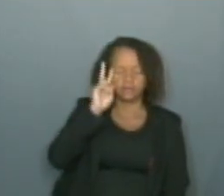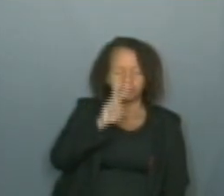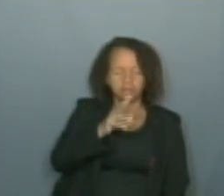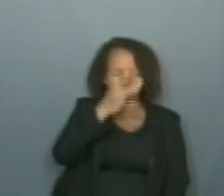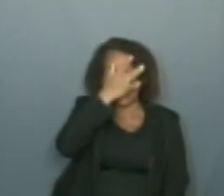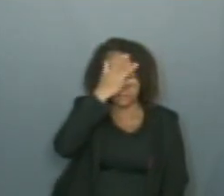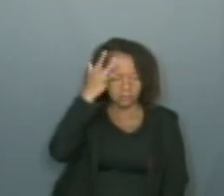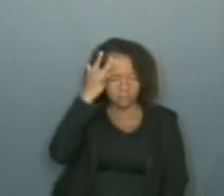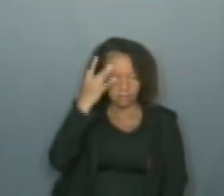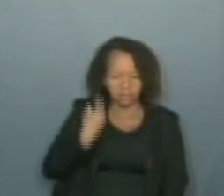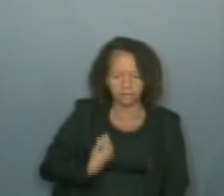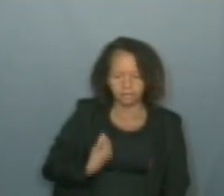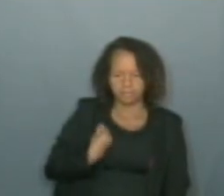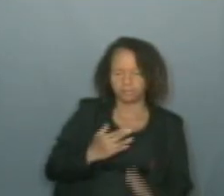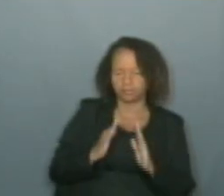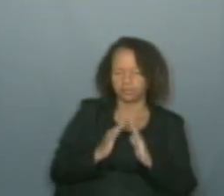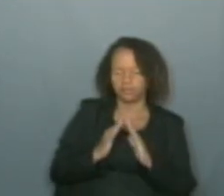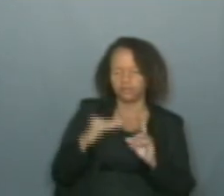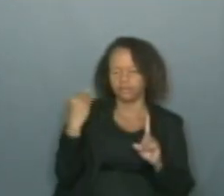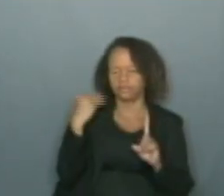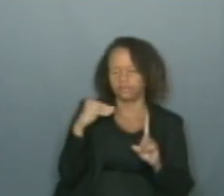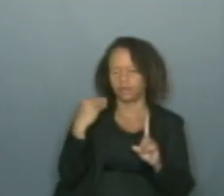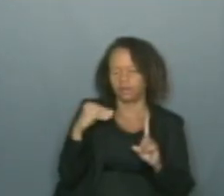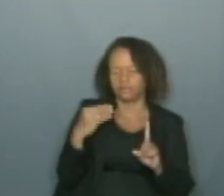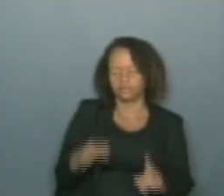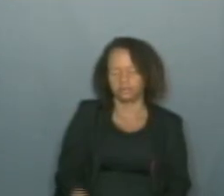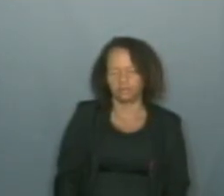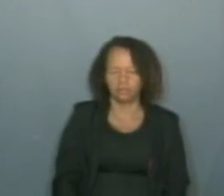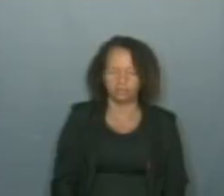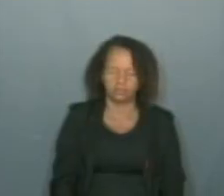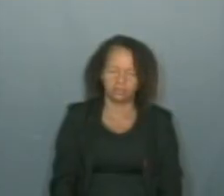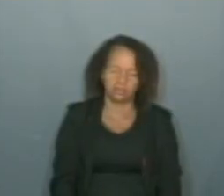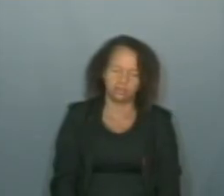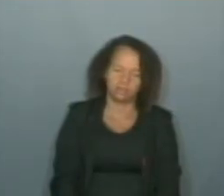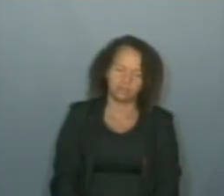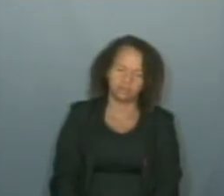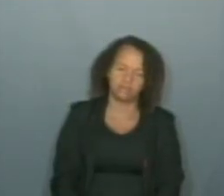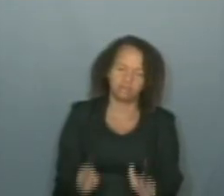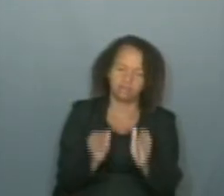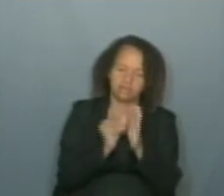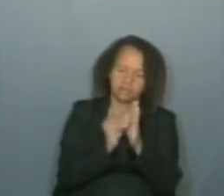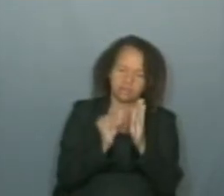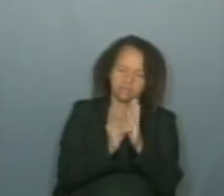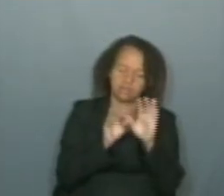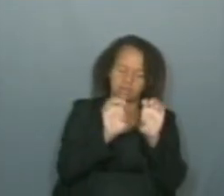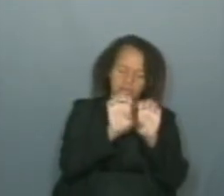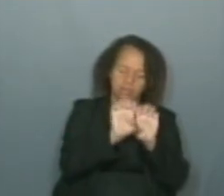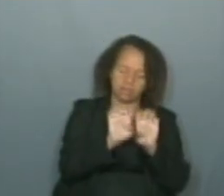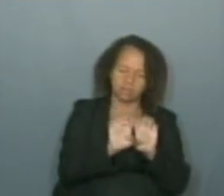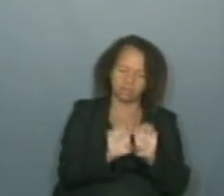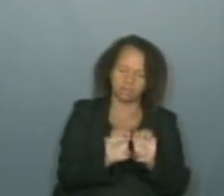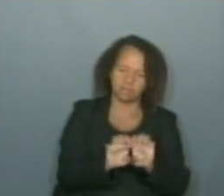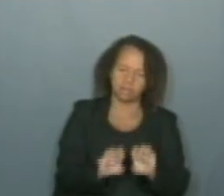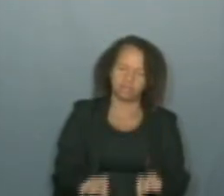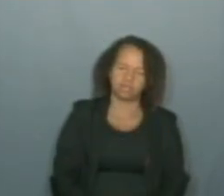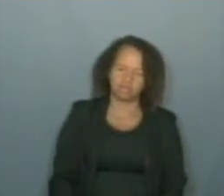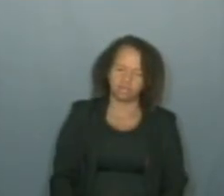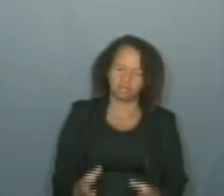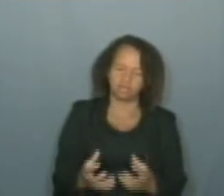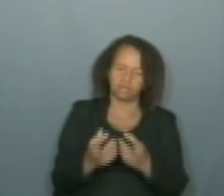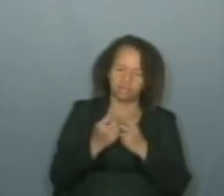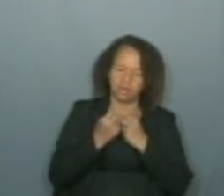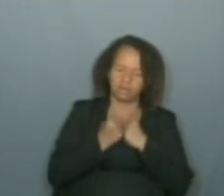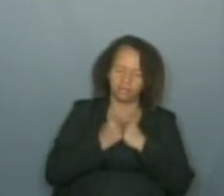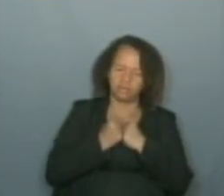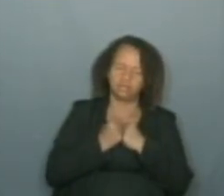pessoas vivendo em situação de rua. Falta estrutura de